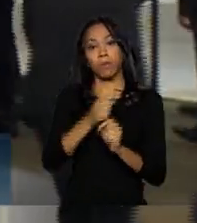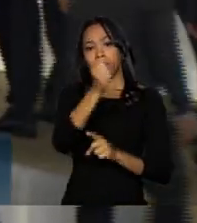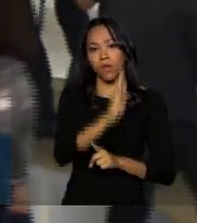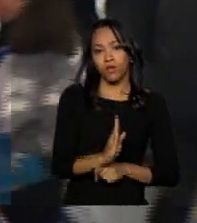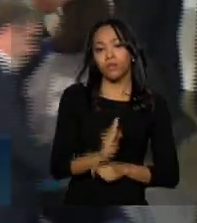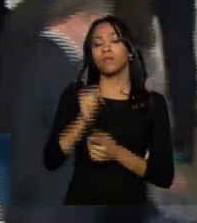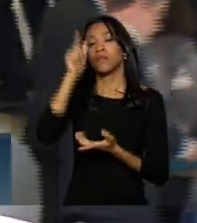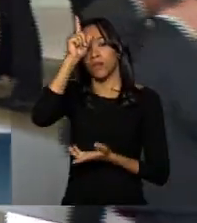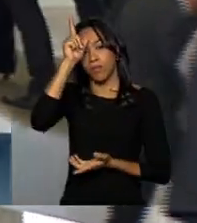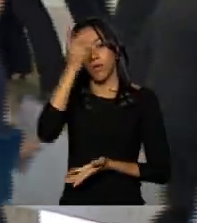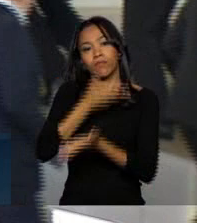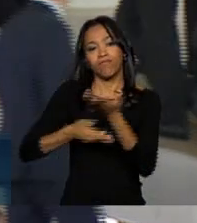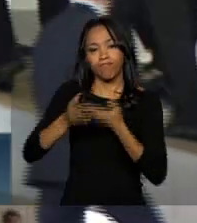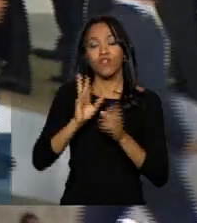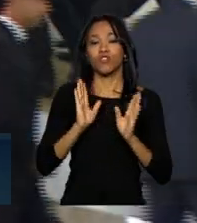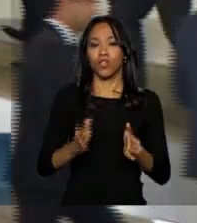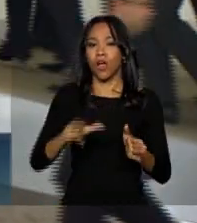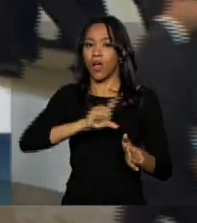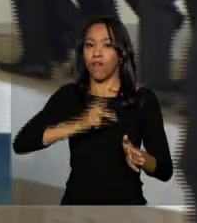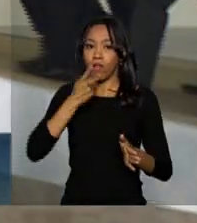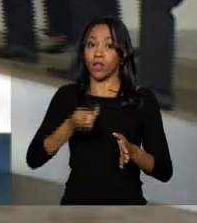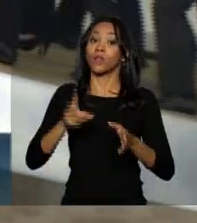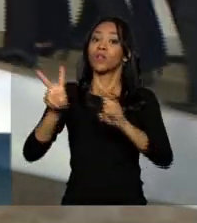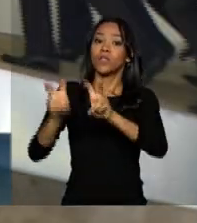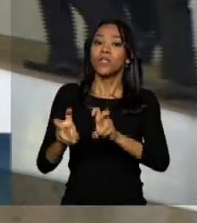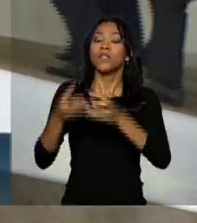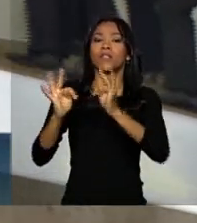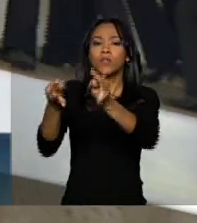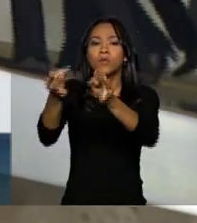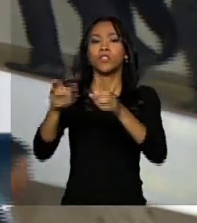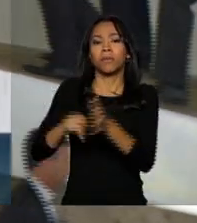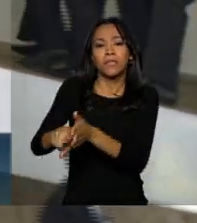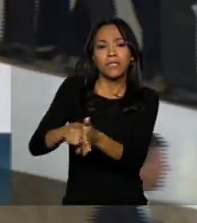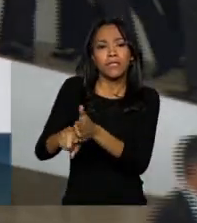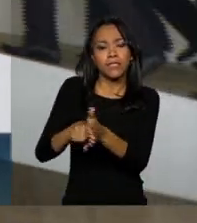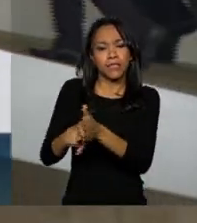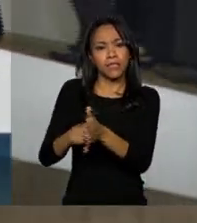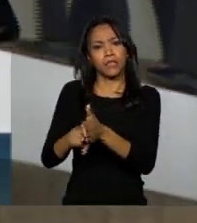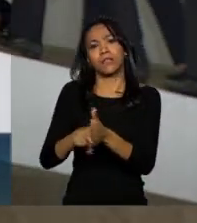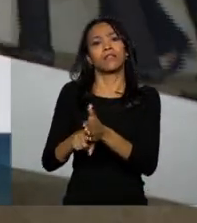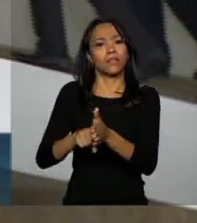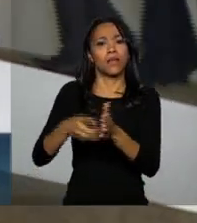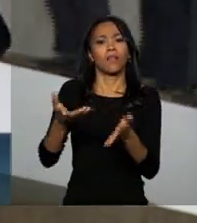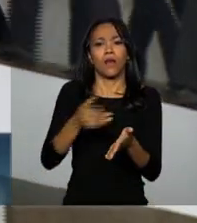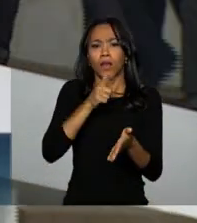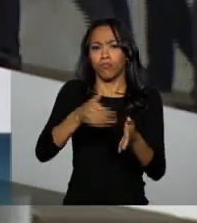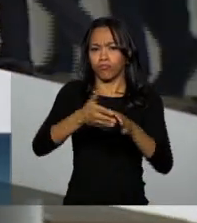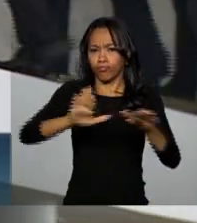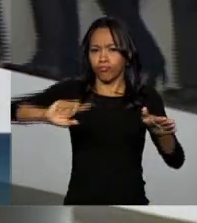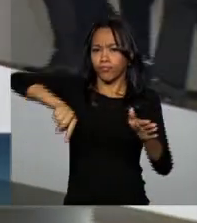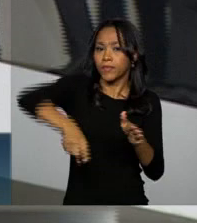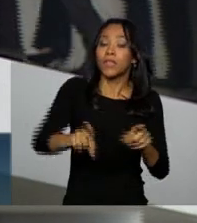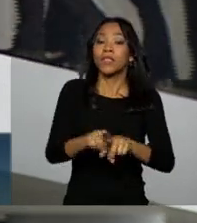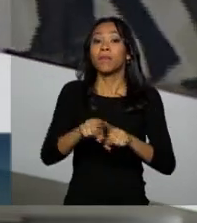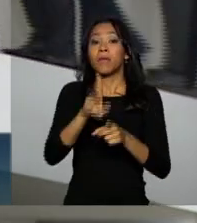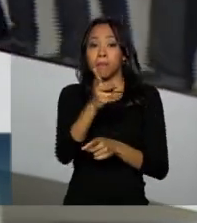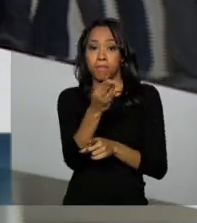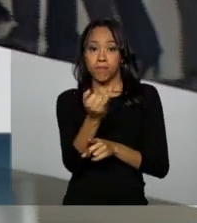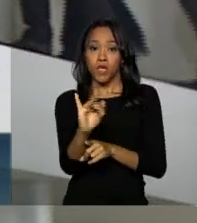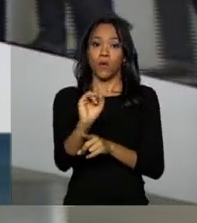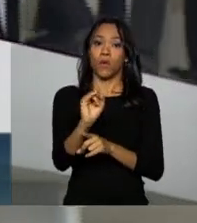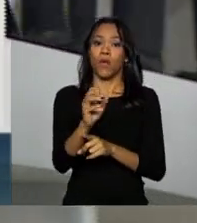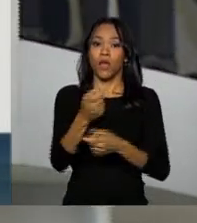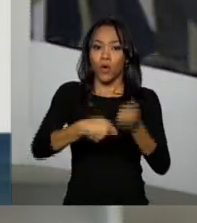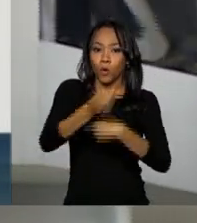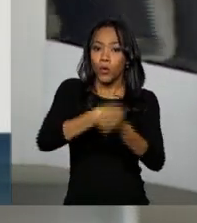Alemanha e Brasil. Como já dissemos, nas áreas de inovação, pesquisa, inclusive pesquisa marinha, mineração, bioeconomia, educação,